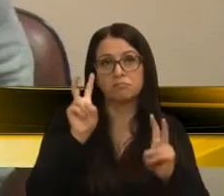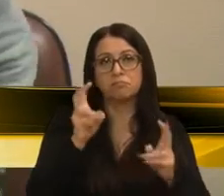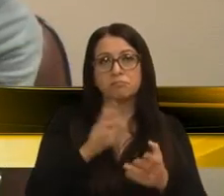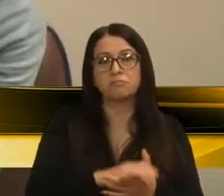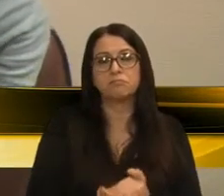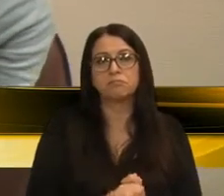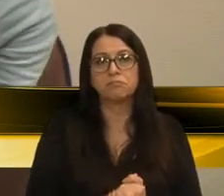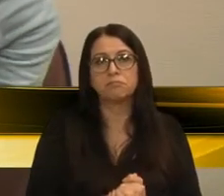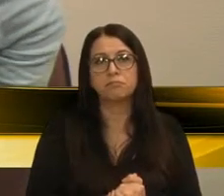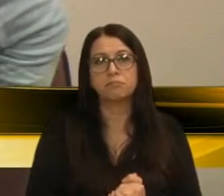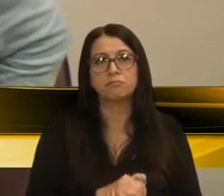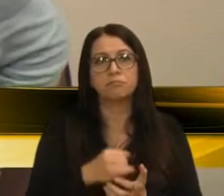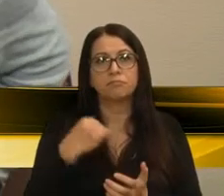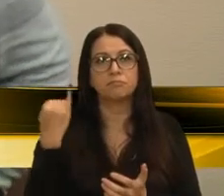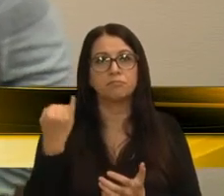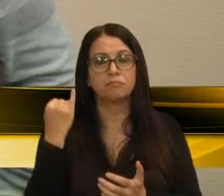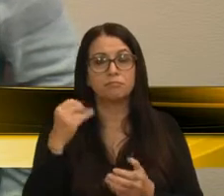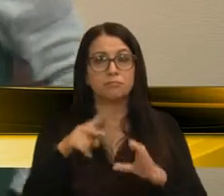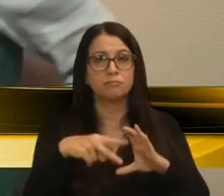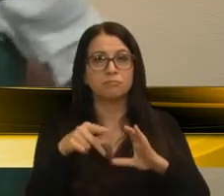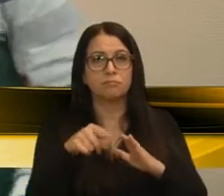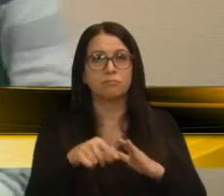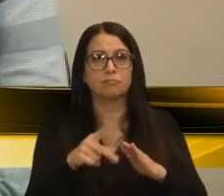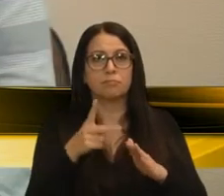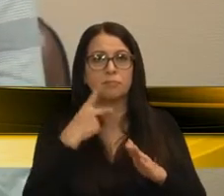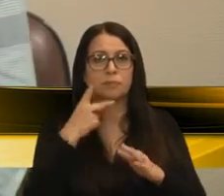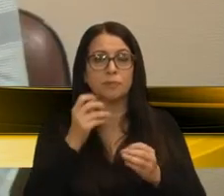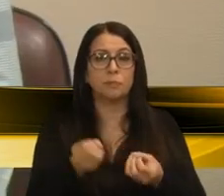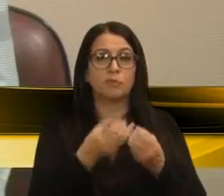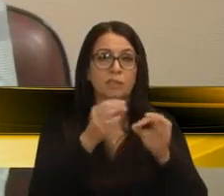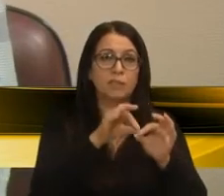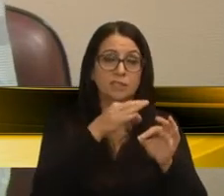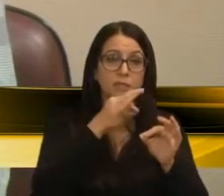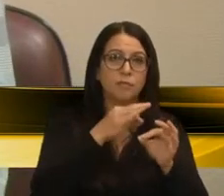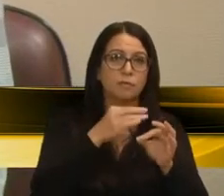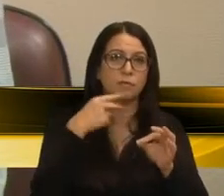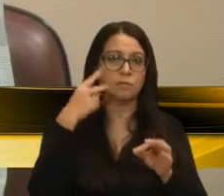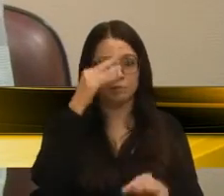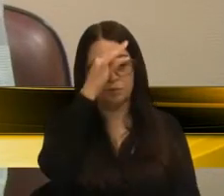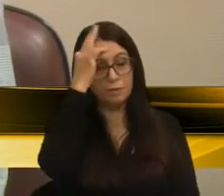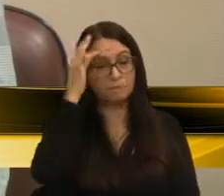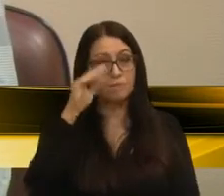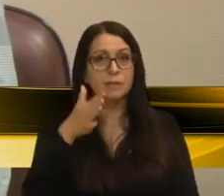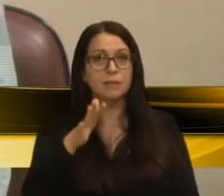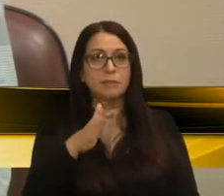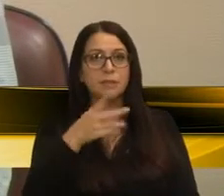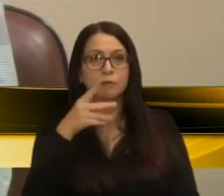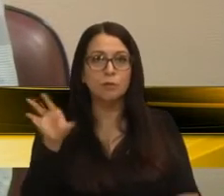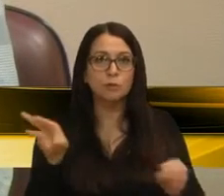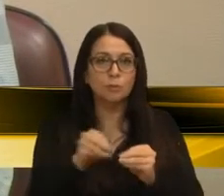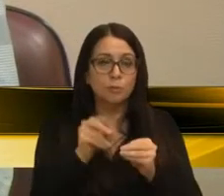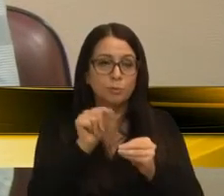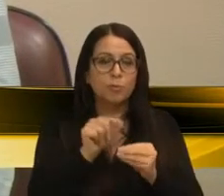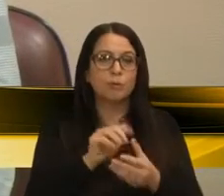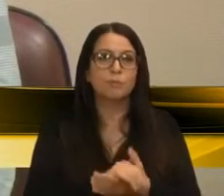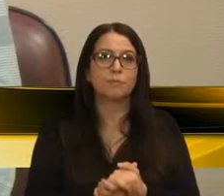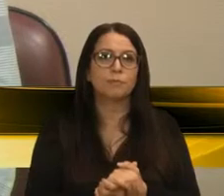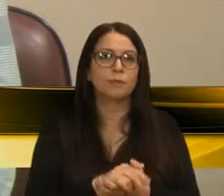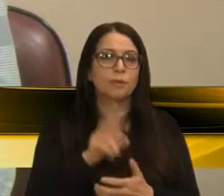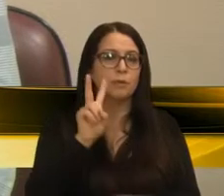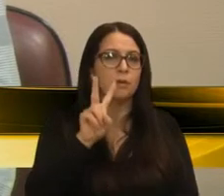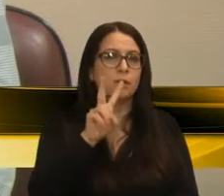mas a importância que a Câmara de Vereadores dá para a Festa da Uva, vereador Gustavo Tuico, talvez vou oxigenar um pouquinho aqui. Eu